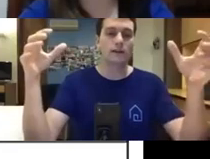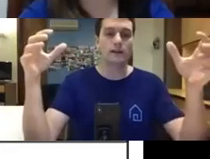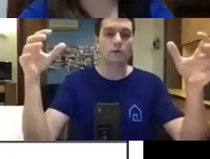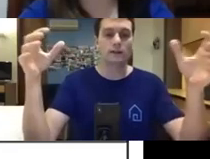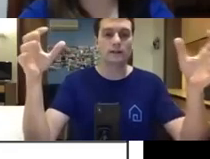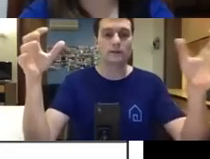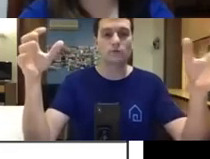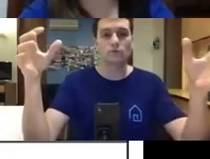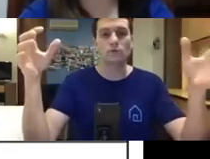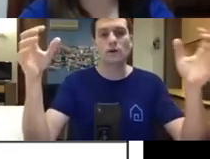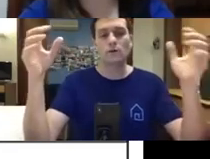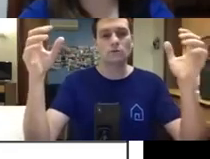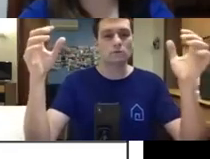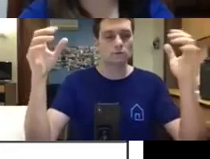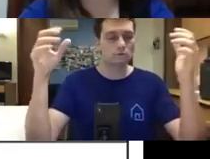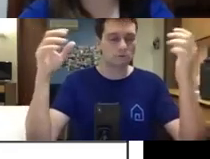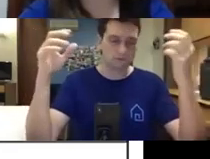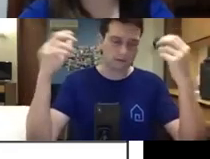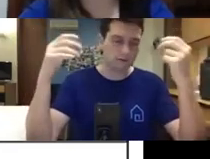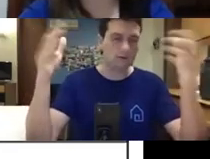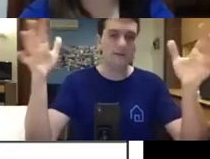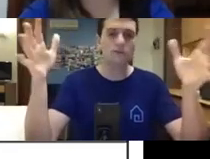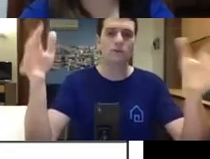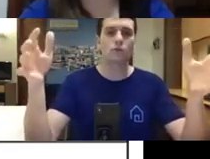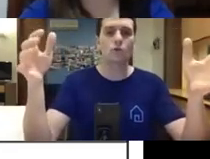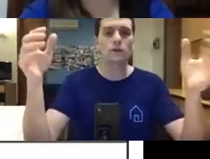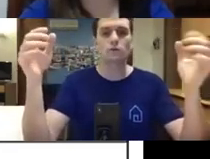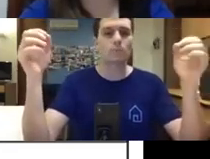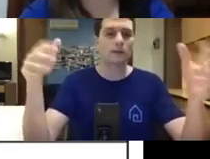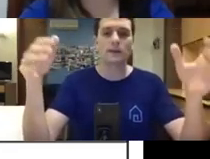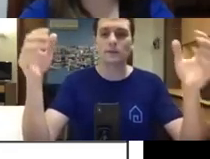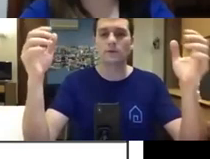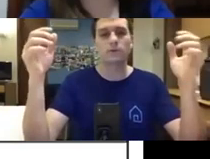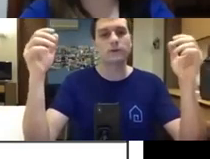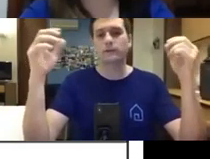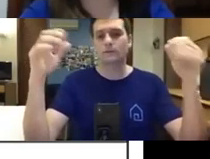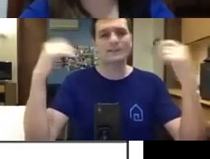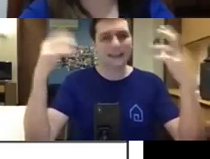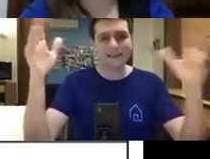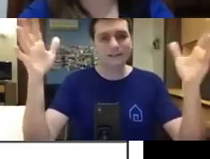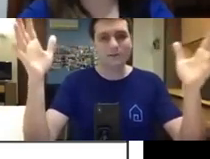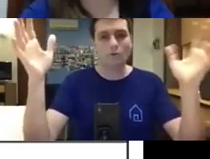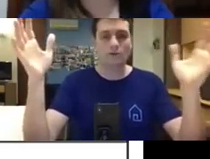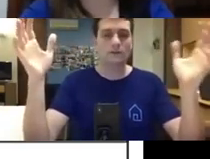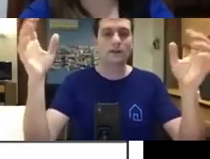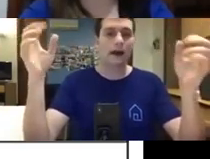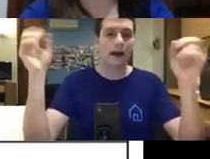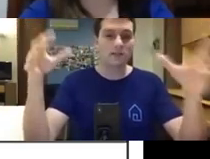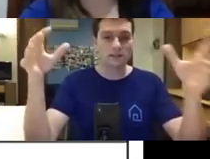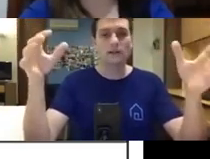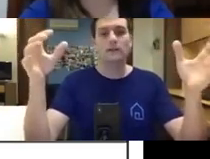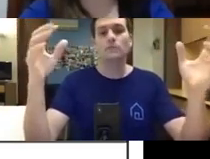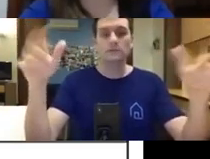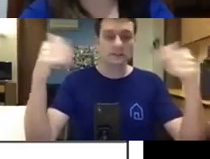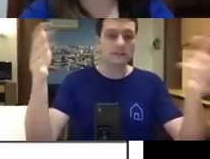ela é conectada com extintor de incêndio CO2, com pó químico, tem uma série de coisas que